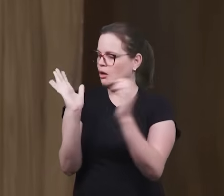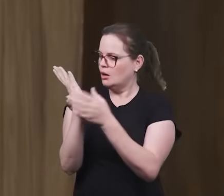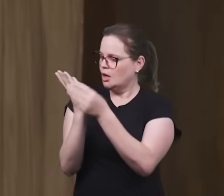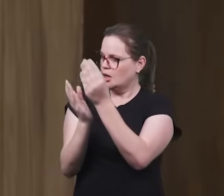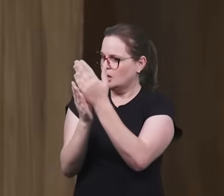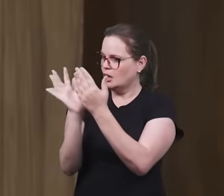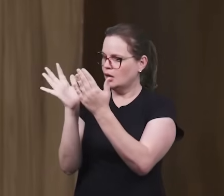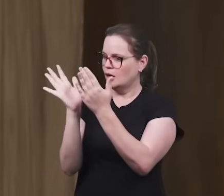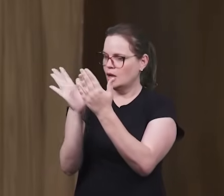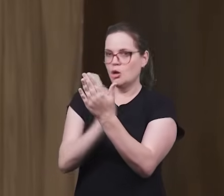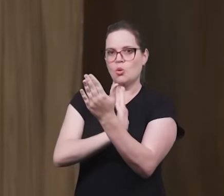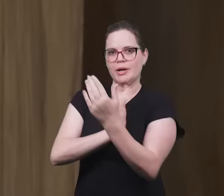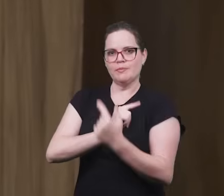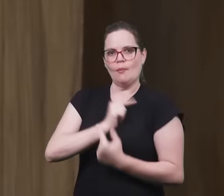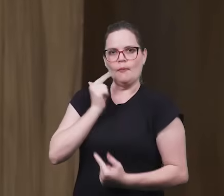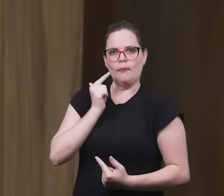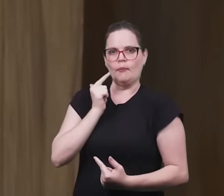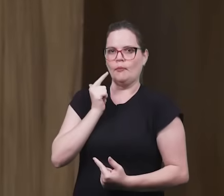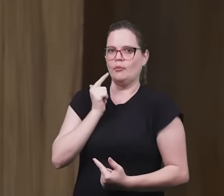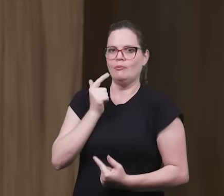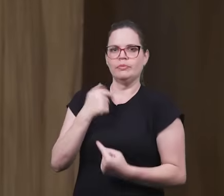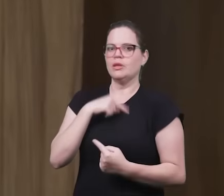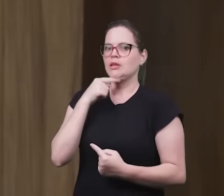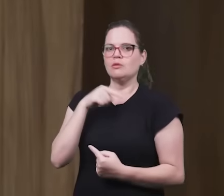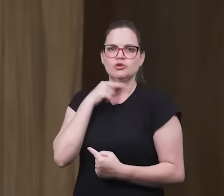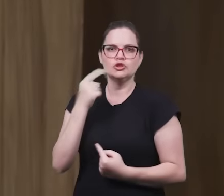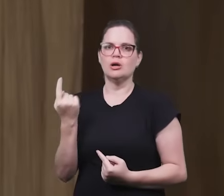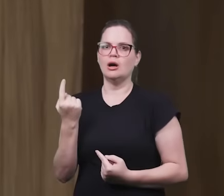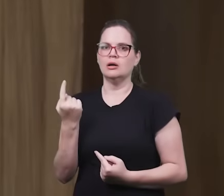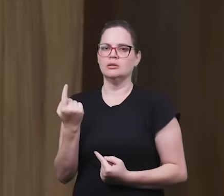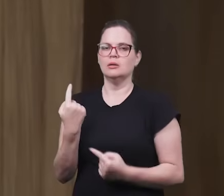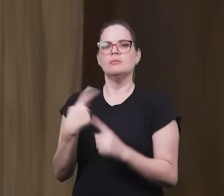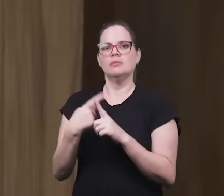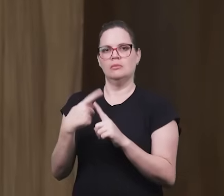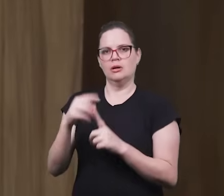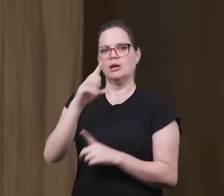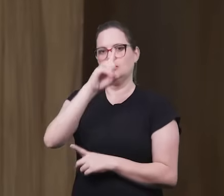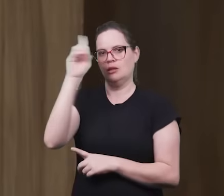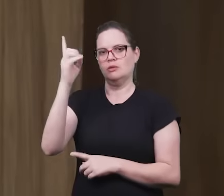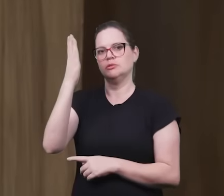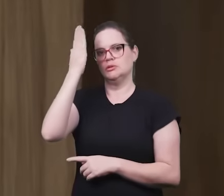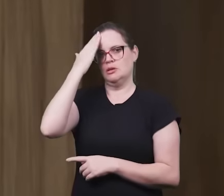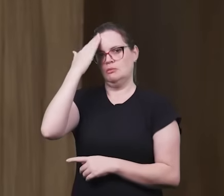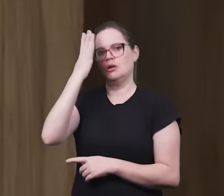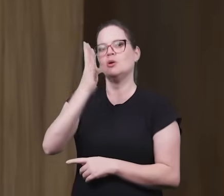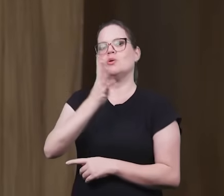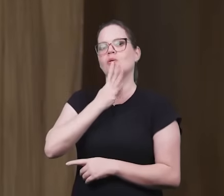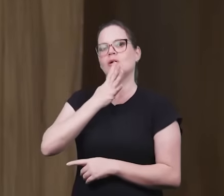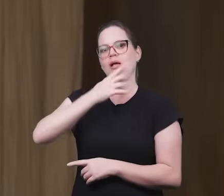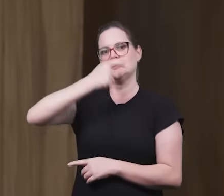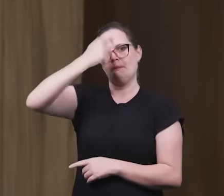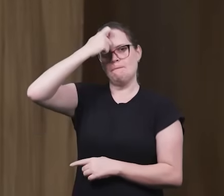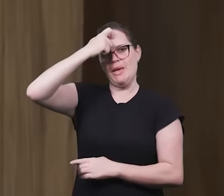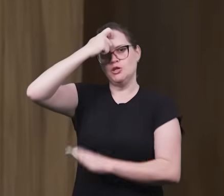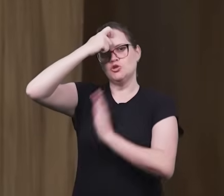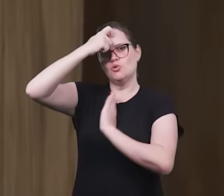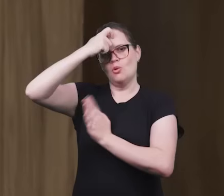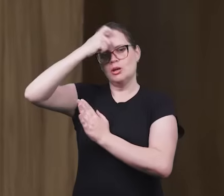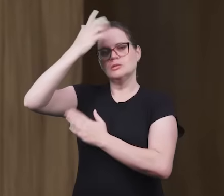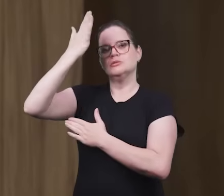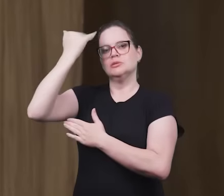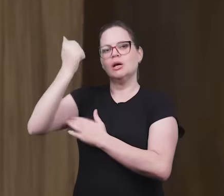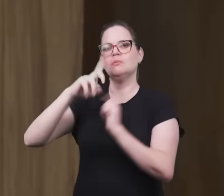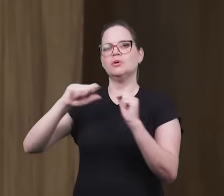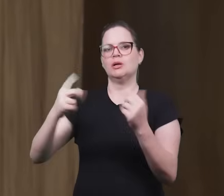saber onisciente, Deus conhece nossos pensamentos e intenções, sabe o que se passa em nossa